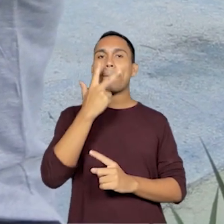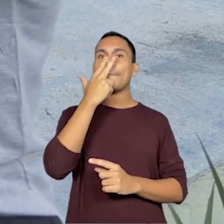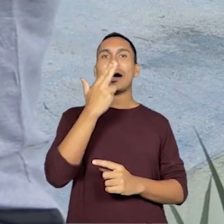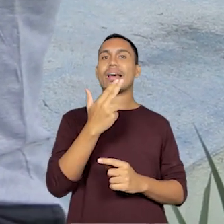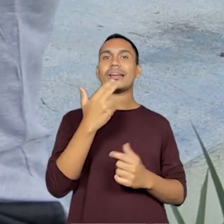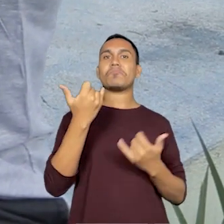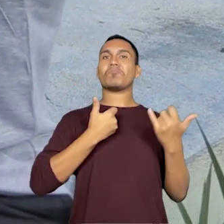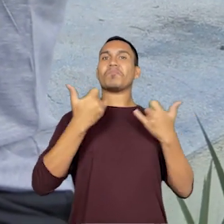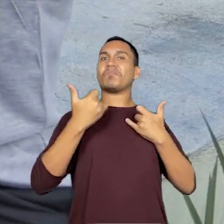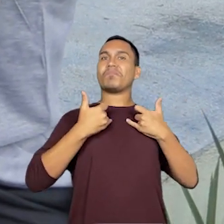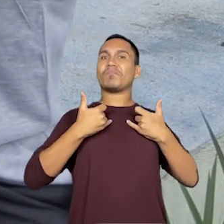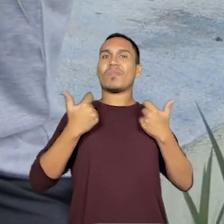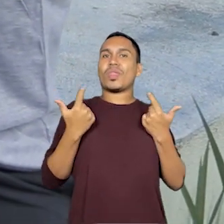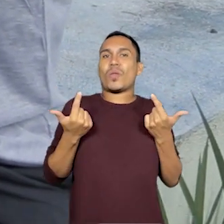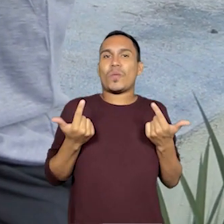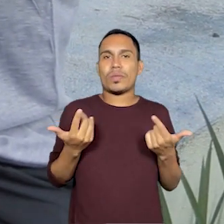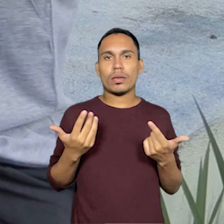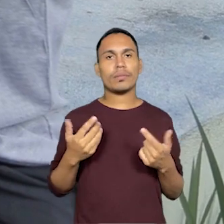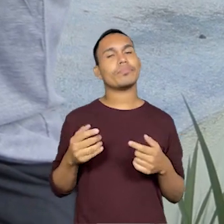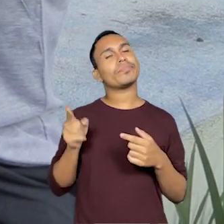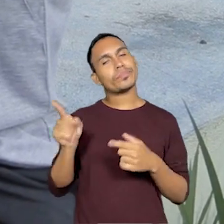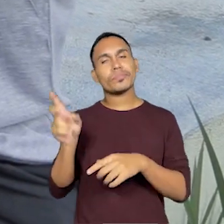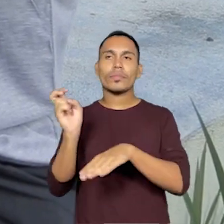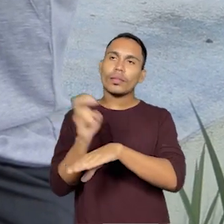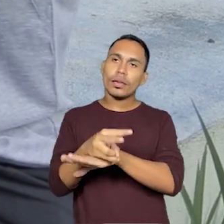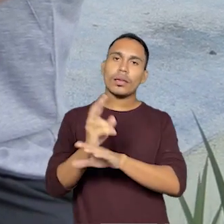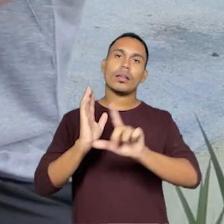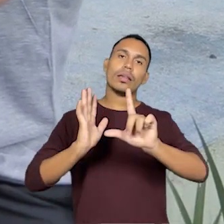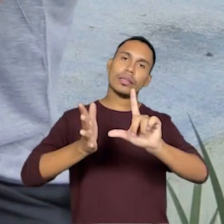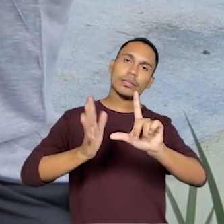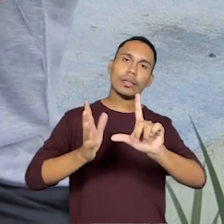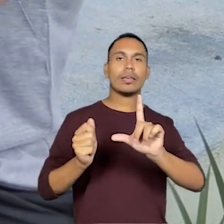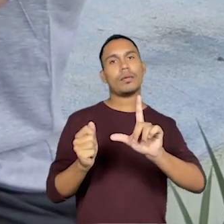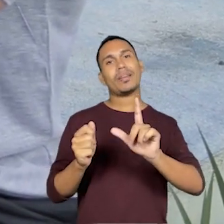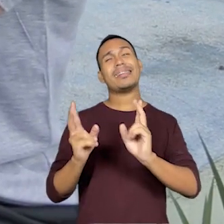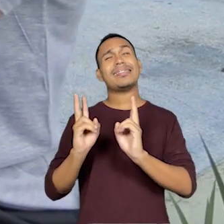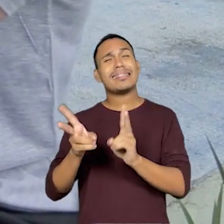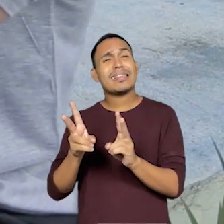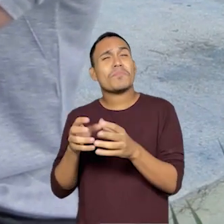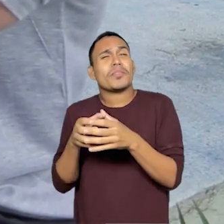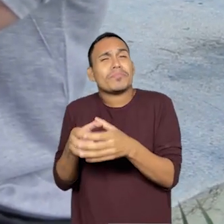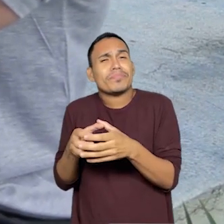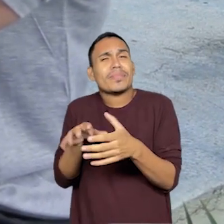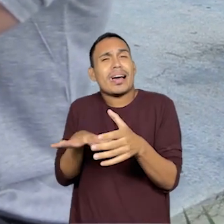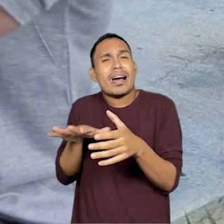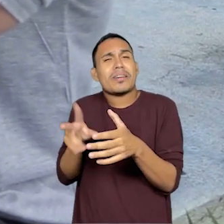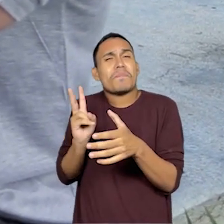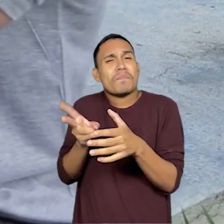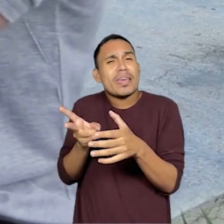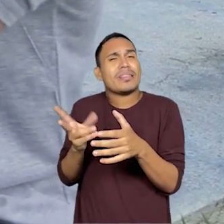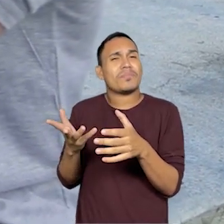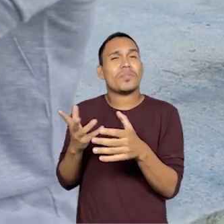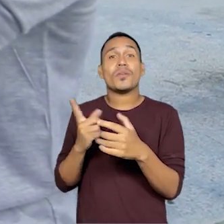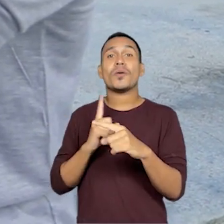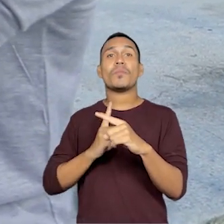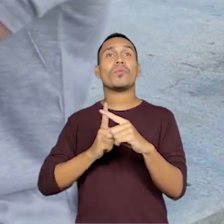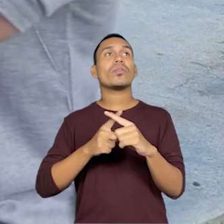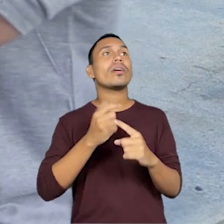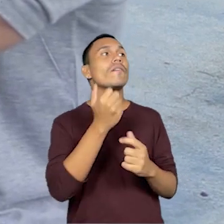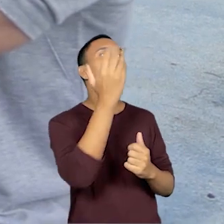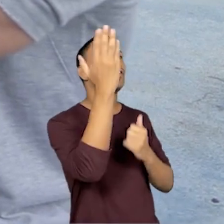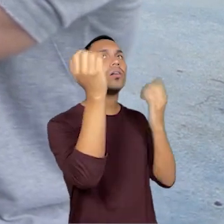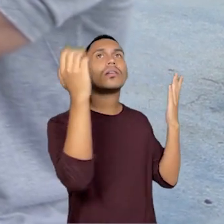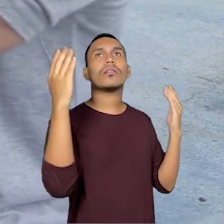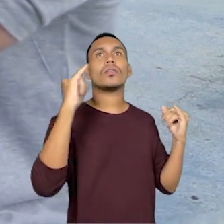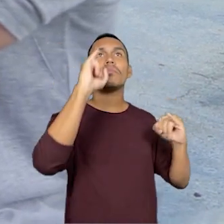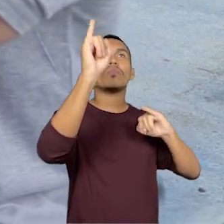como possibilidade. Aí ela vai estudar letras livres, ela fica sempre dentro das mesmas, das mesmas caixinhas, porque não tem um lugar onde